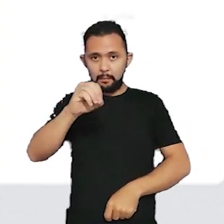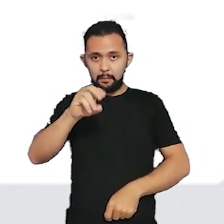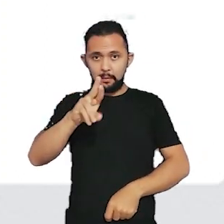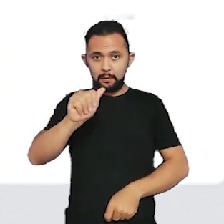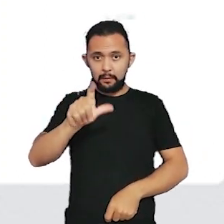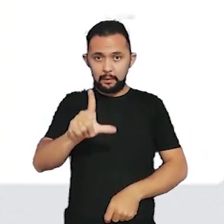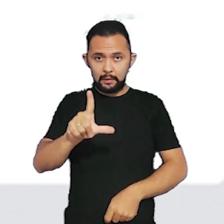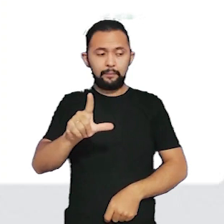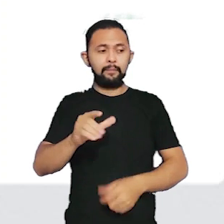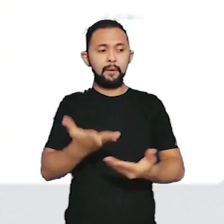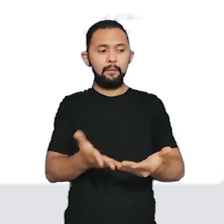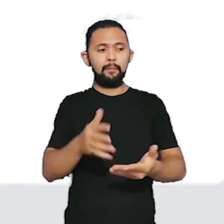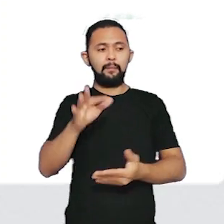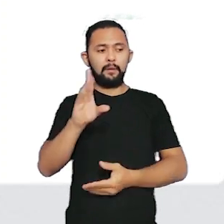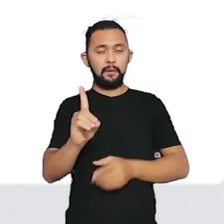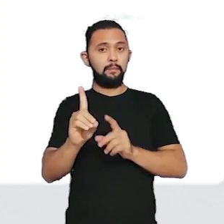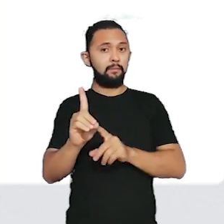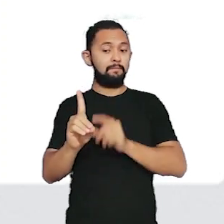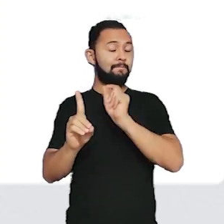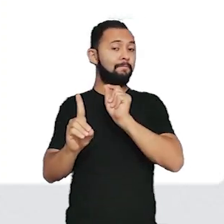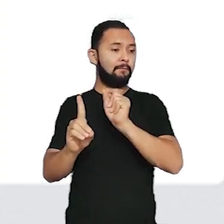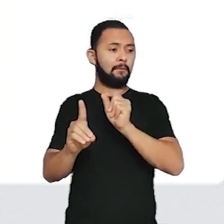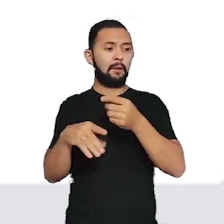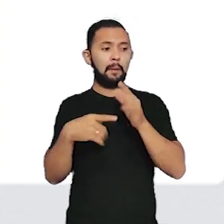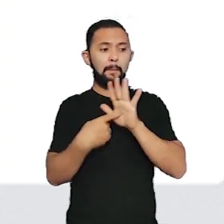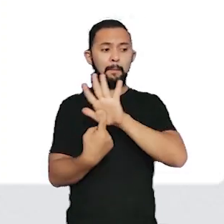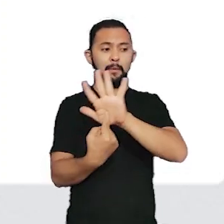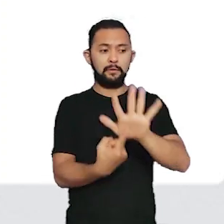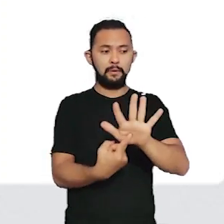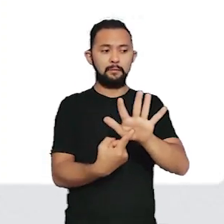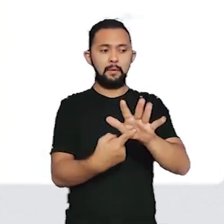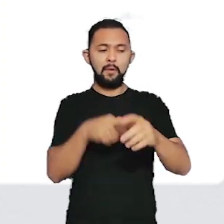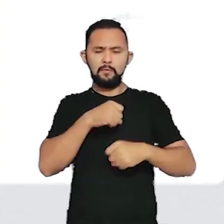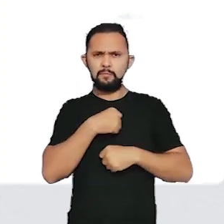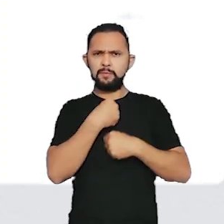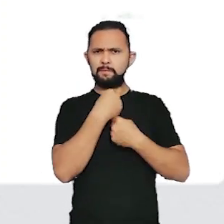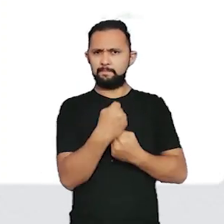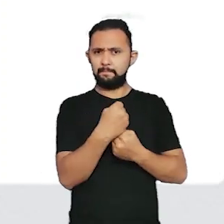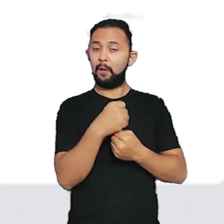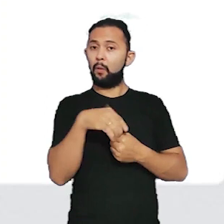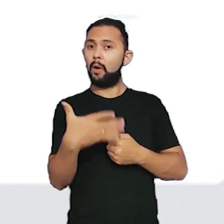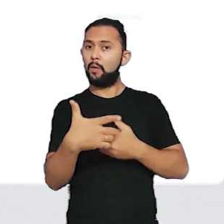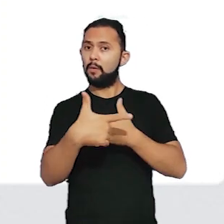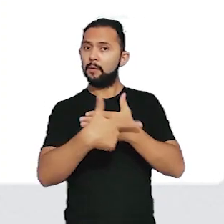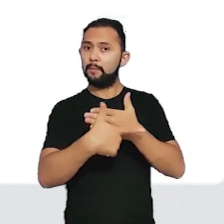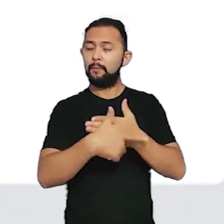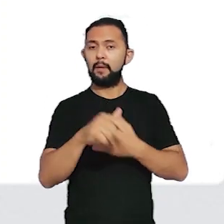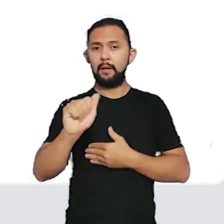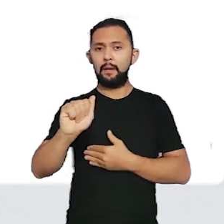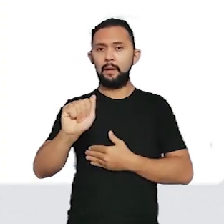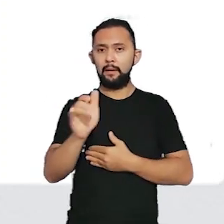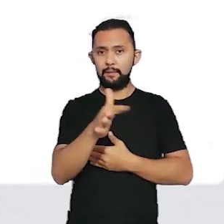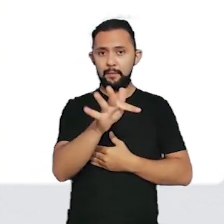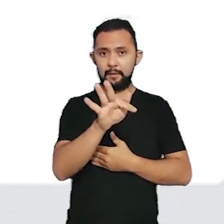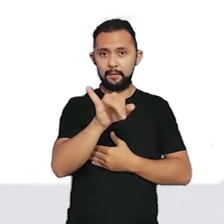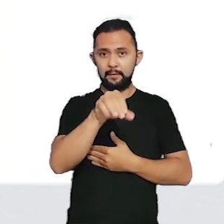a fim de conseguir chegar ao fim da corrida. Ela se esforçou com esta finalidade. Então, aí eu tenho um